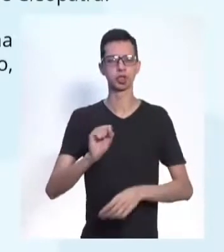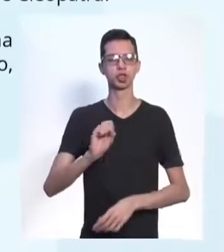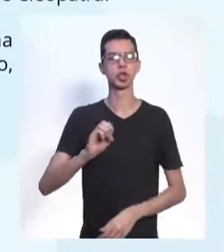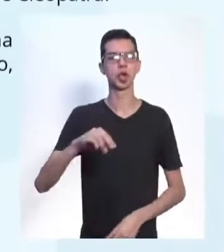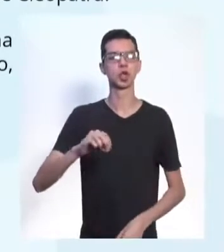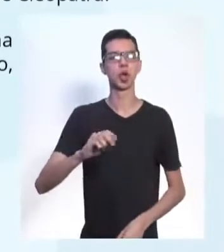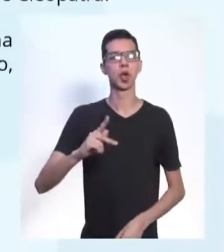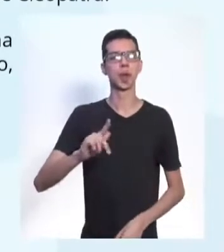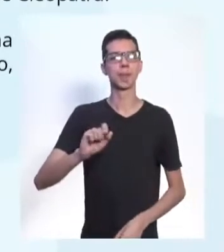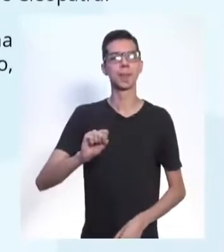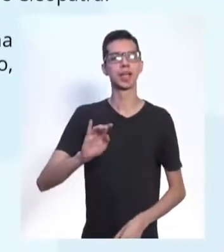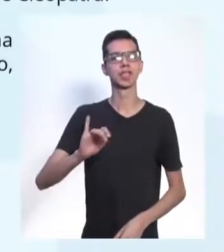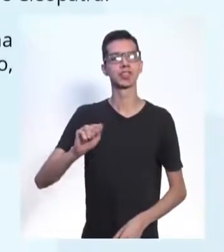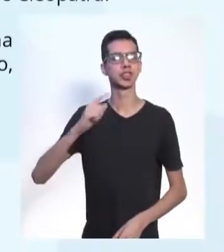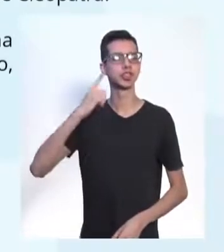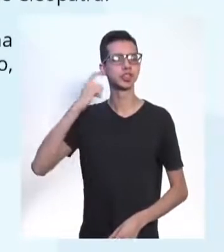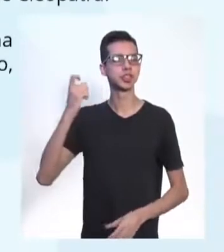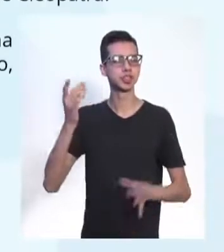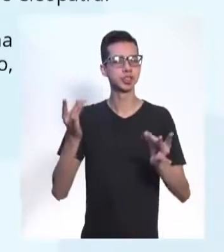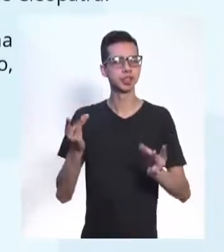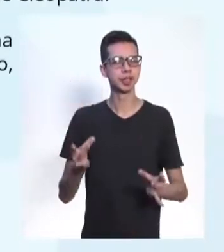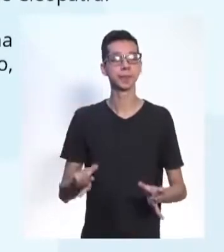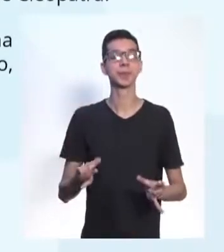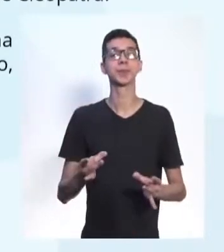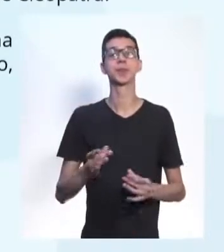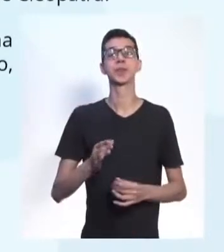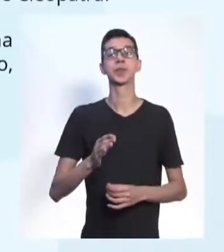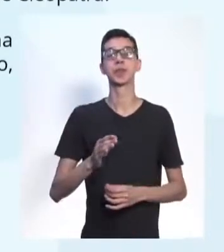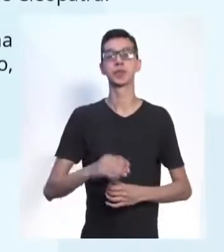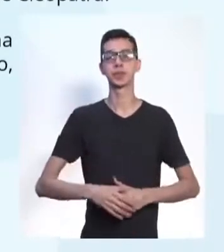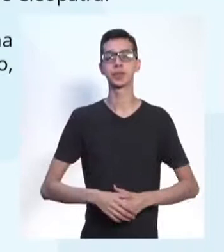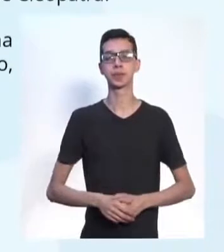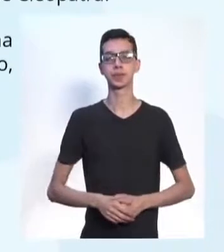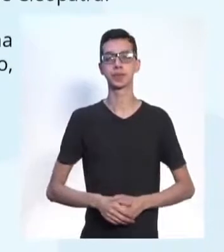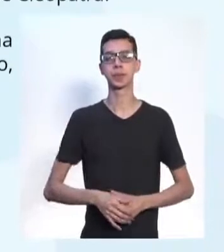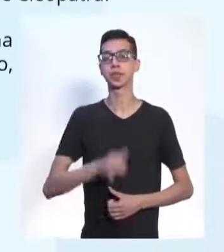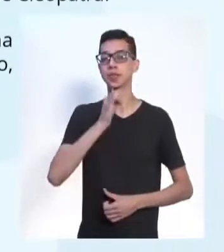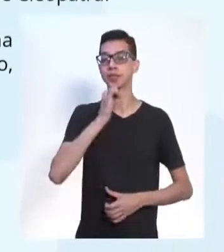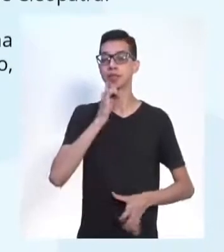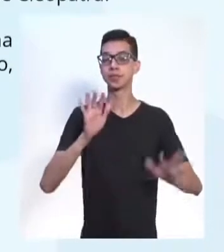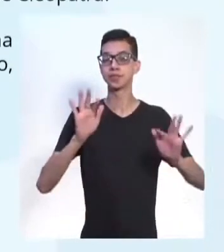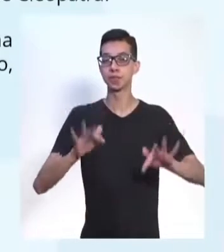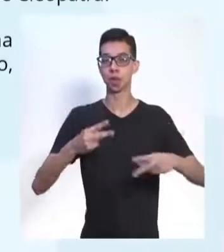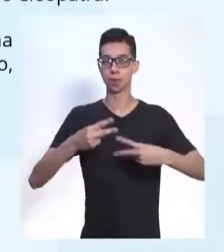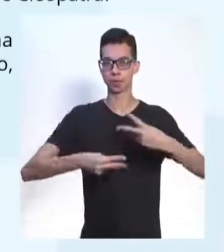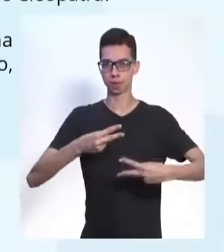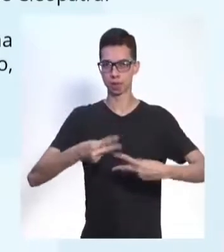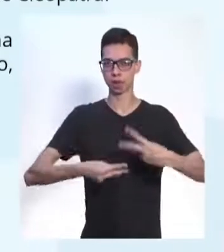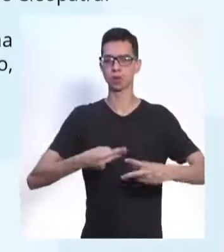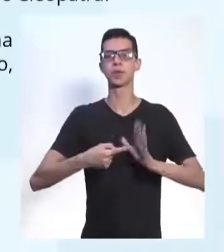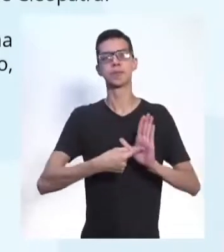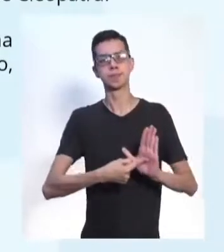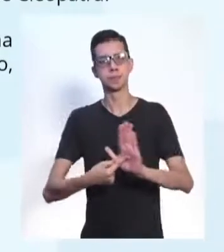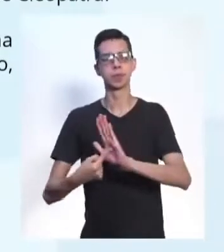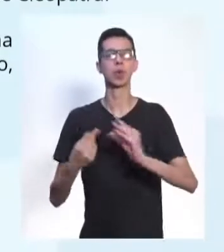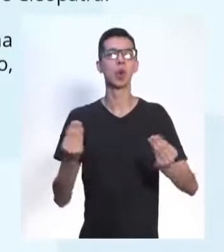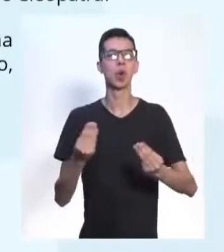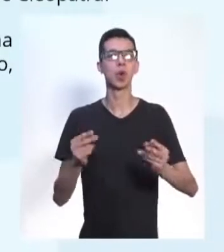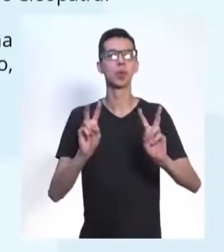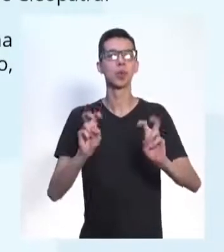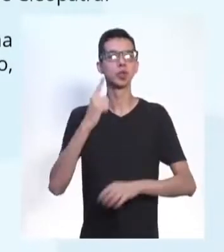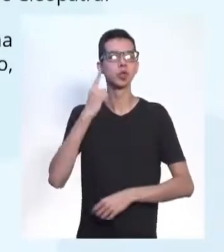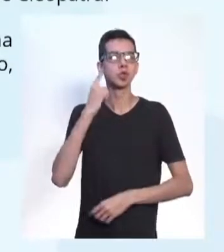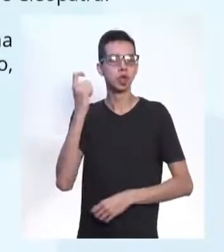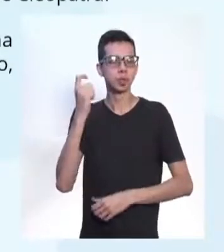uma surpresa para vocês no finalzinho do nosso bimestre de teatro. A gente vai mostrar como é que funciona essa questão